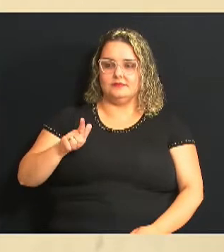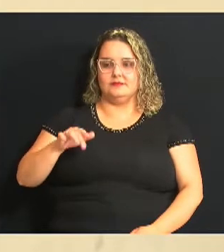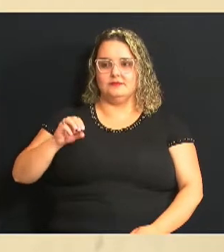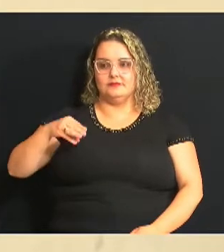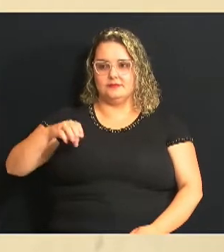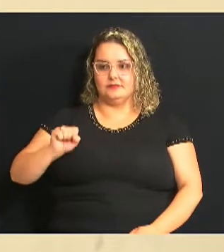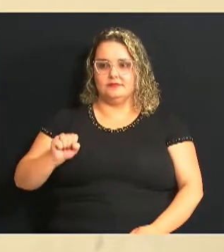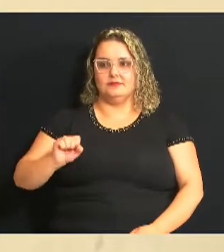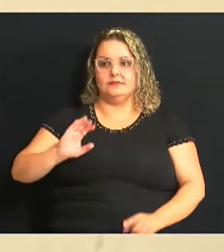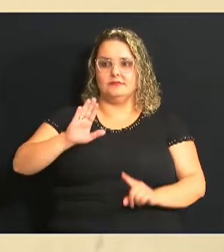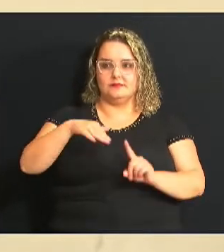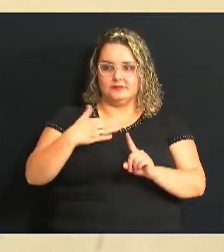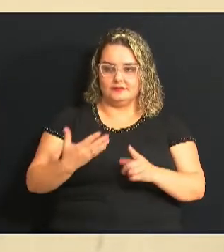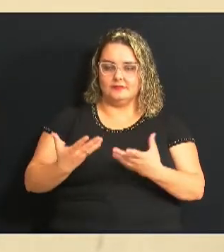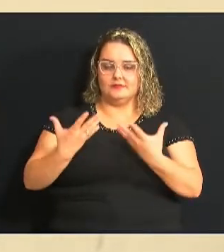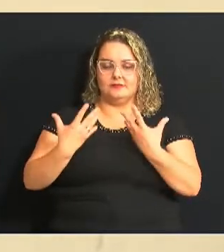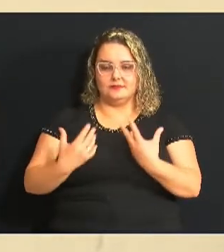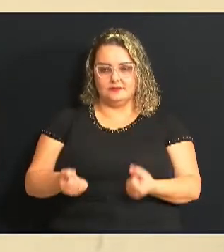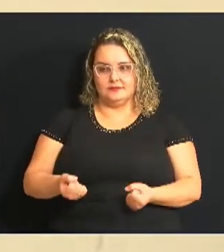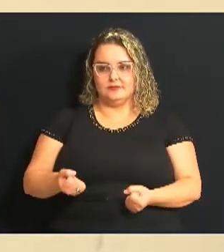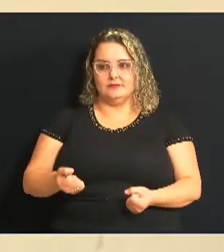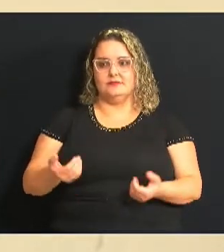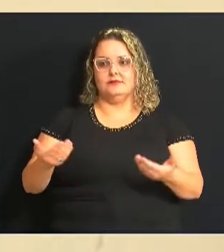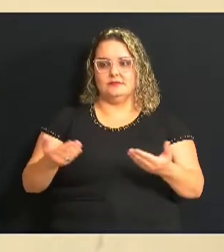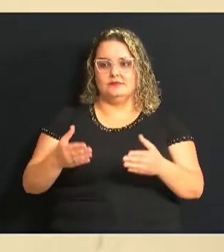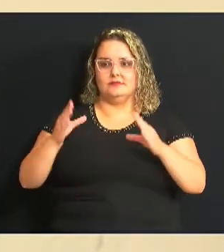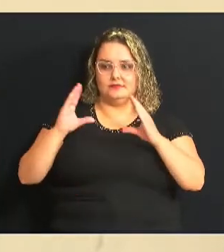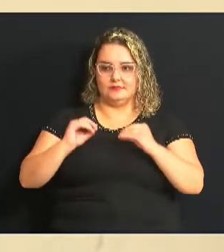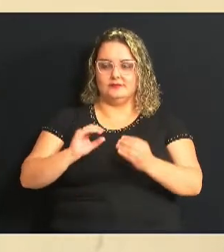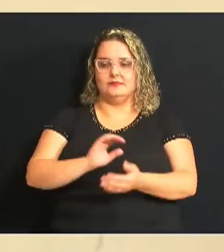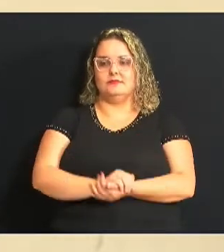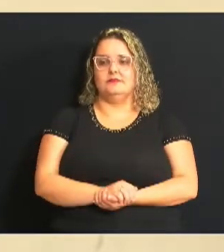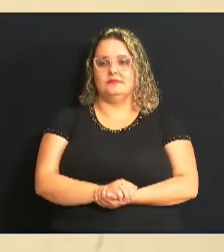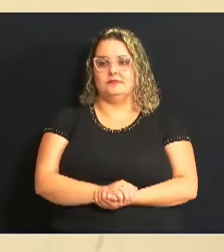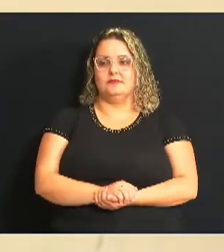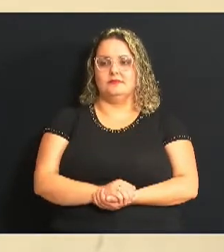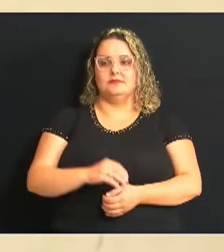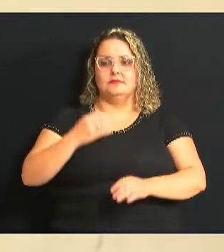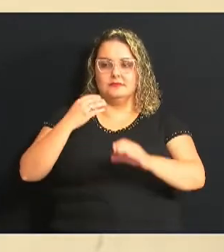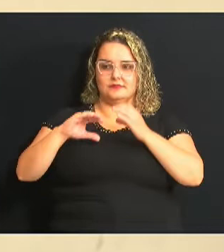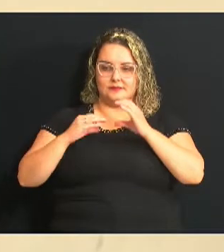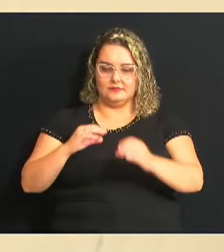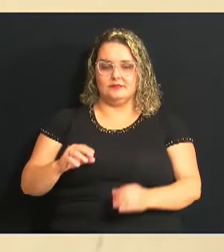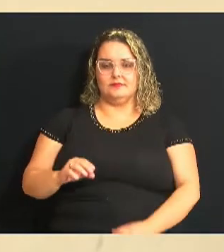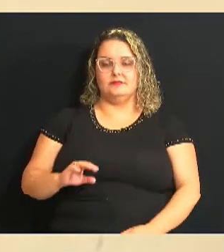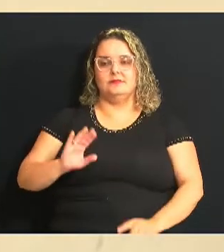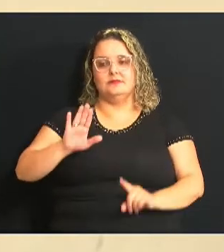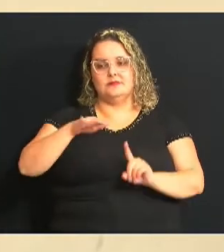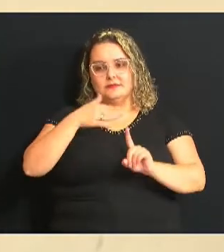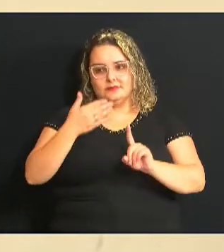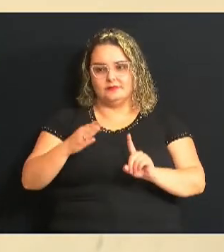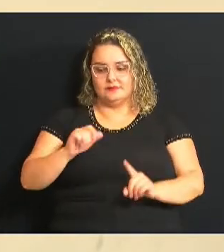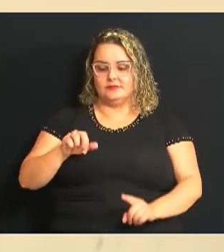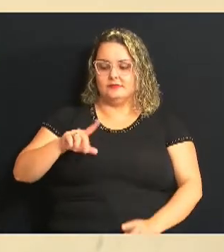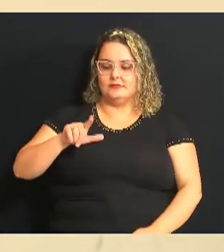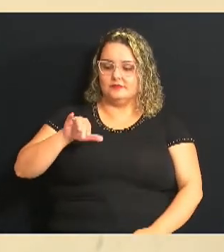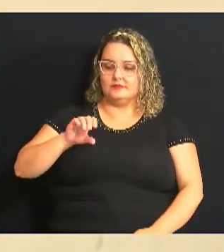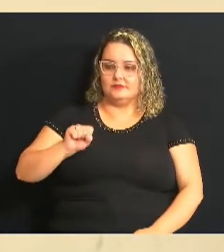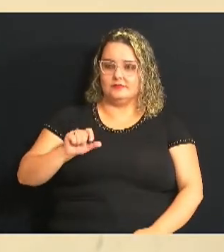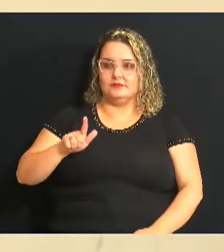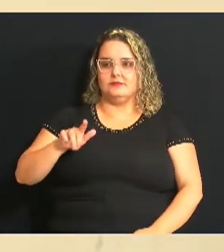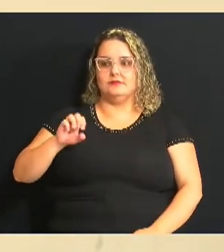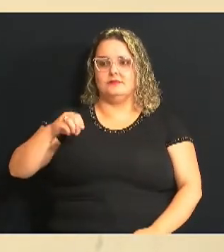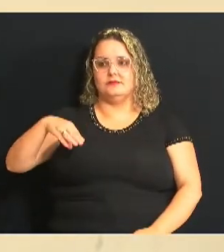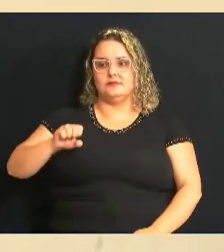à honraria recebida por ele nesta noite. A canção se chama Homenagem a Carlos Gomes, de